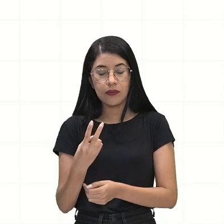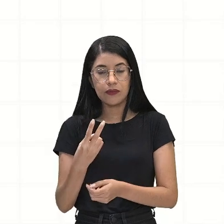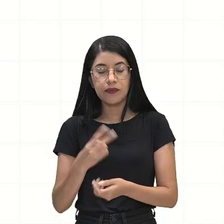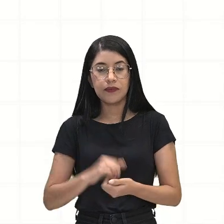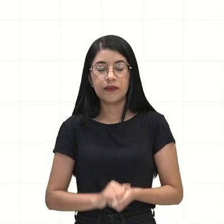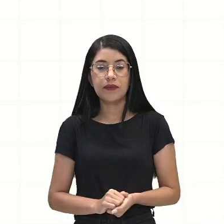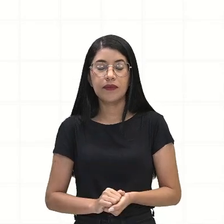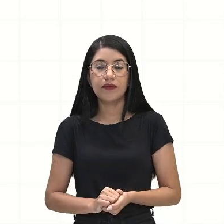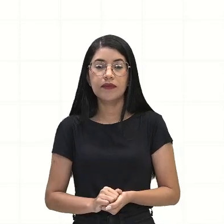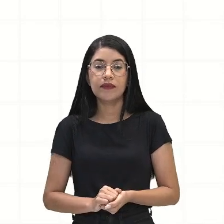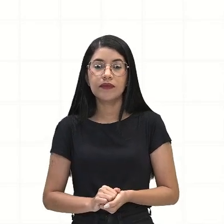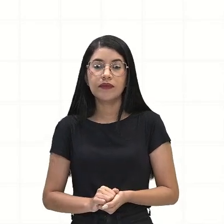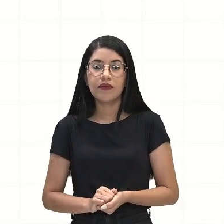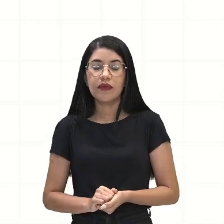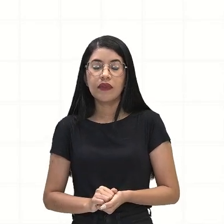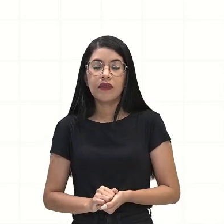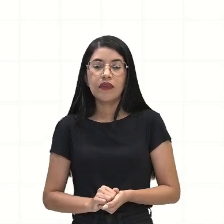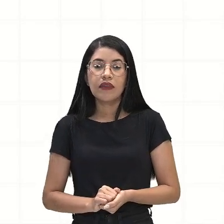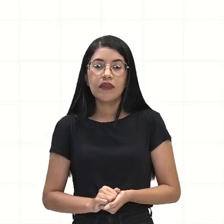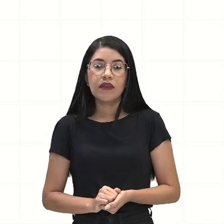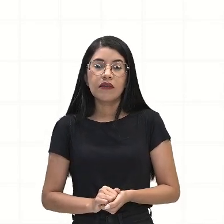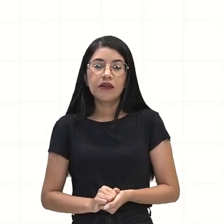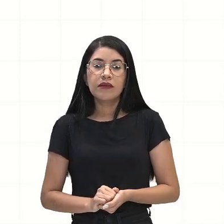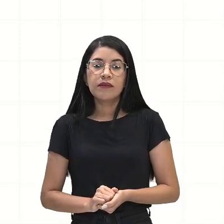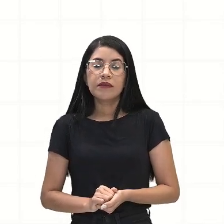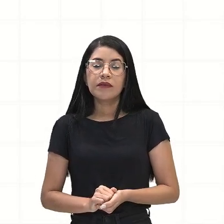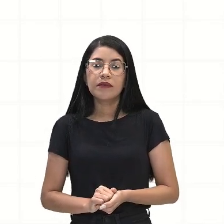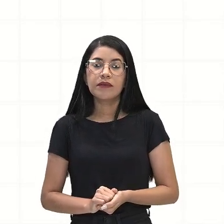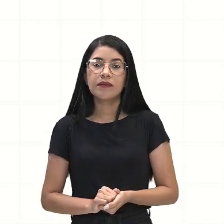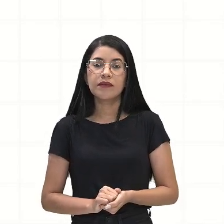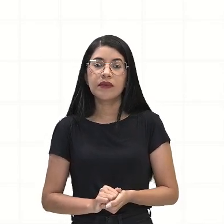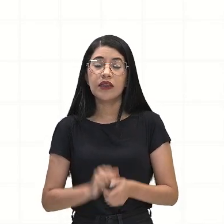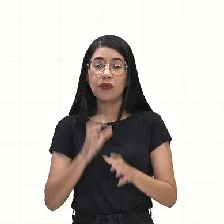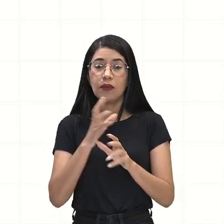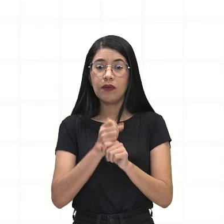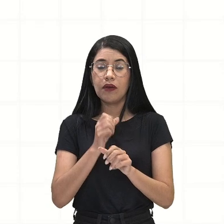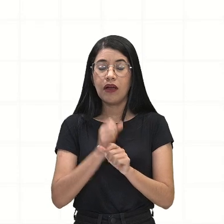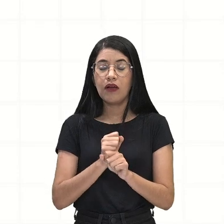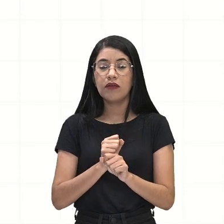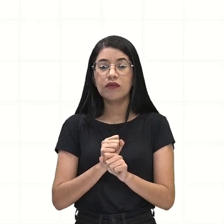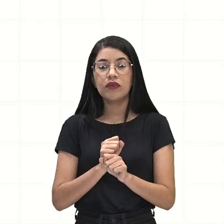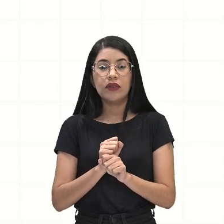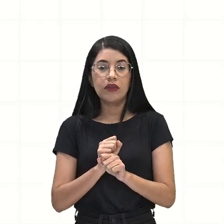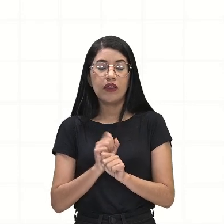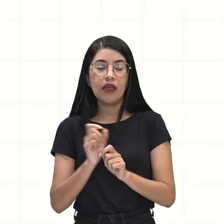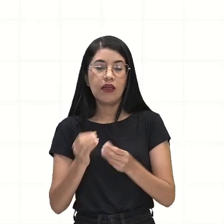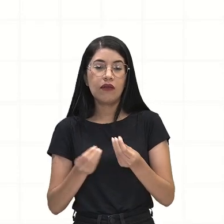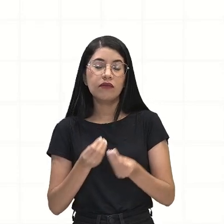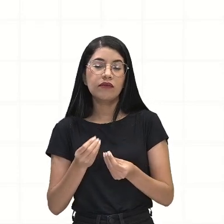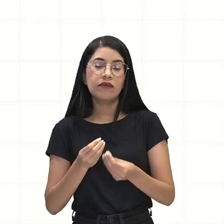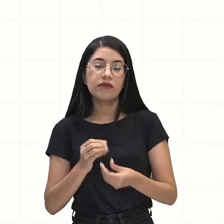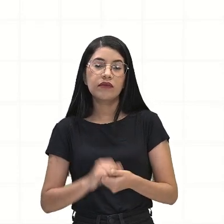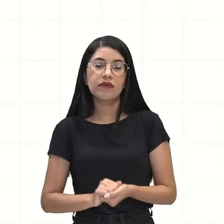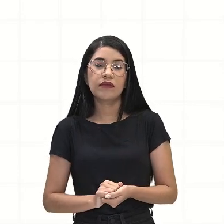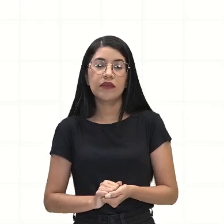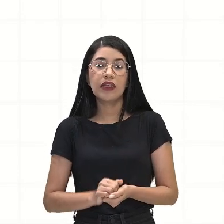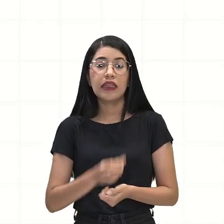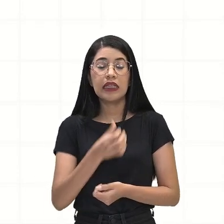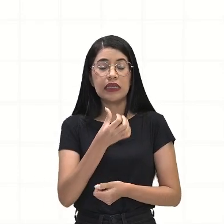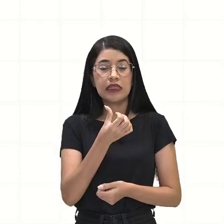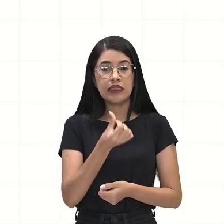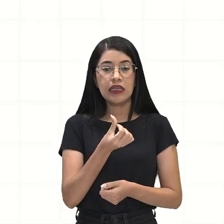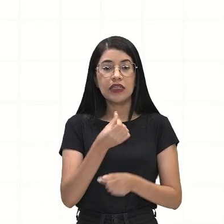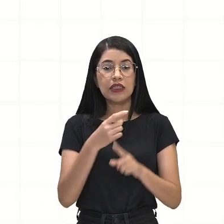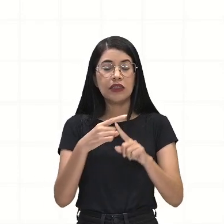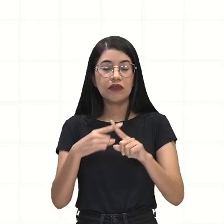aí lançados, o meu espaço amostral vai ser as 6 possibilidades de um